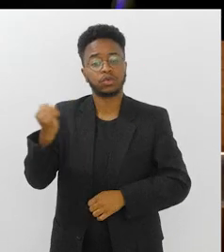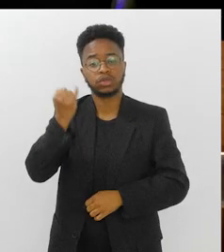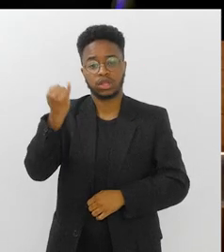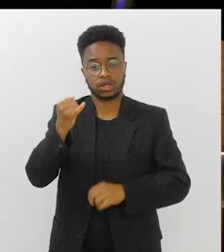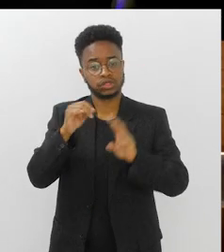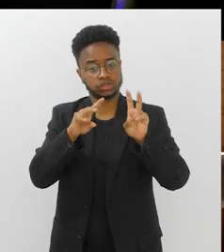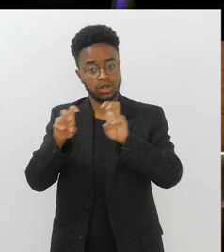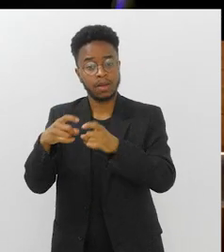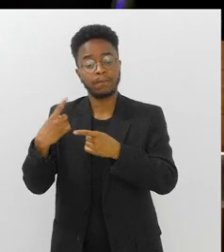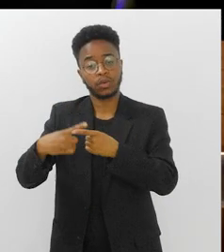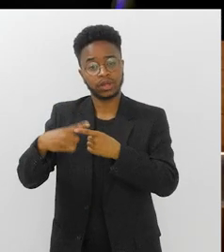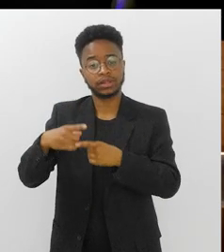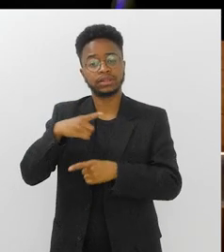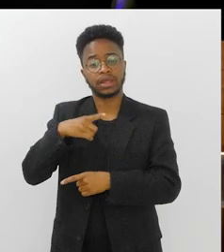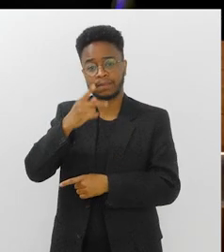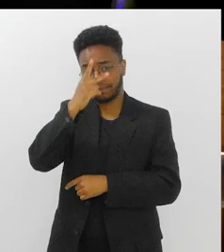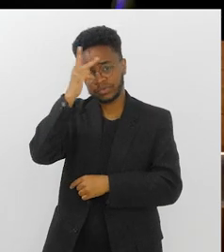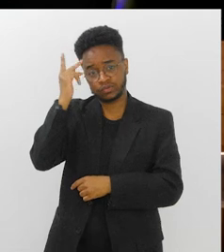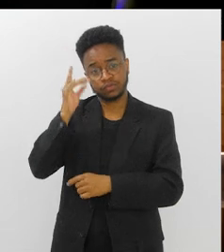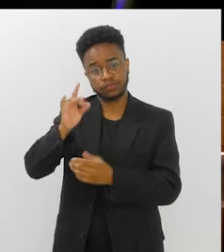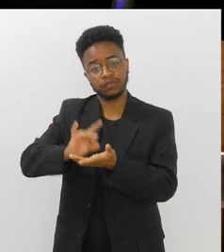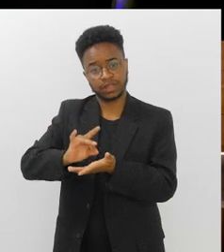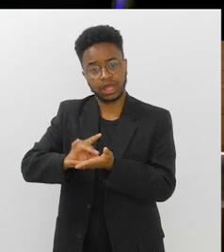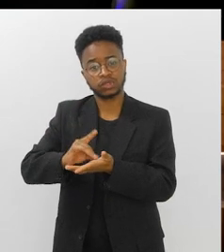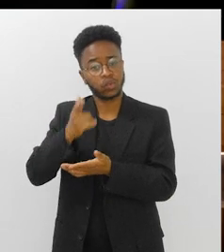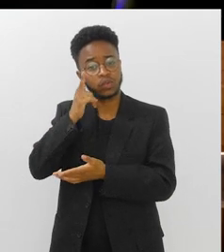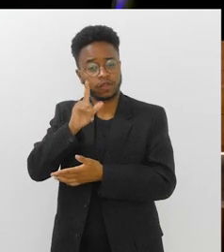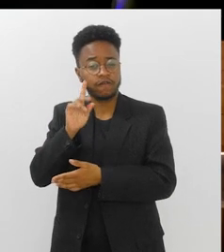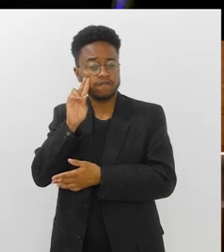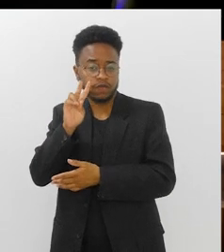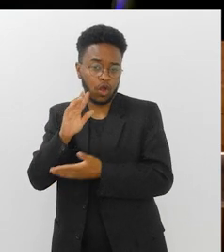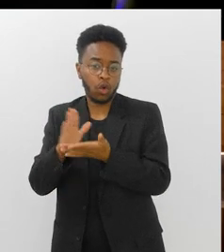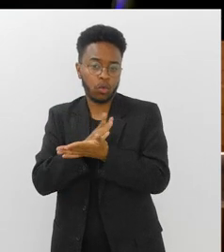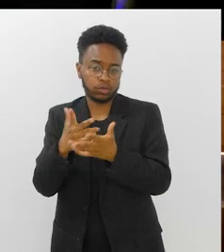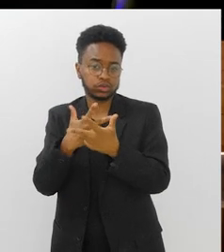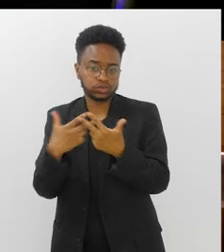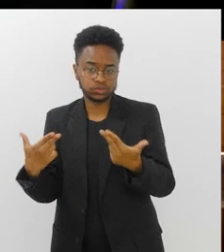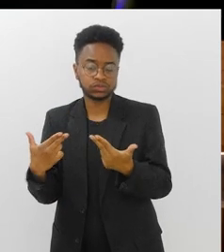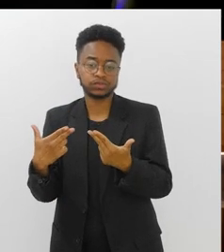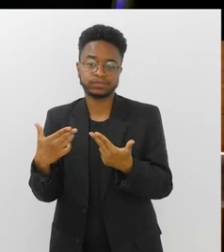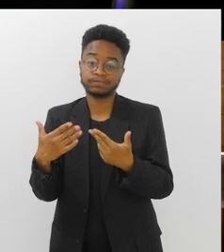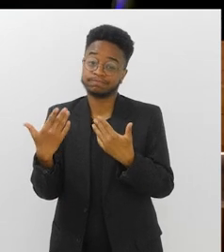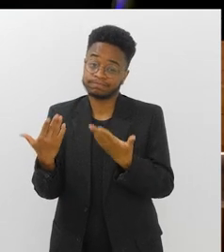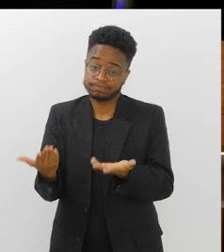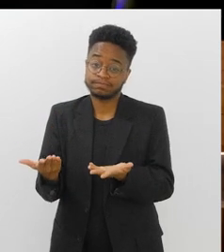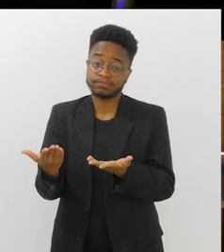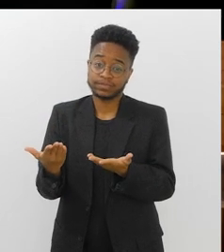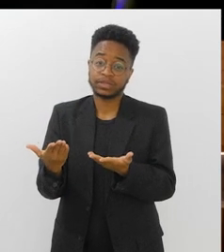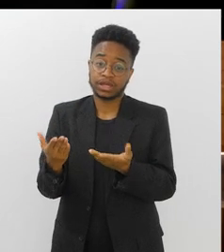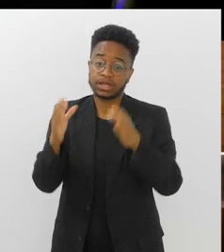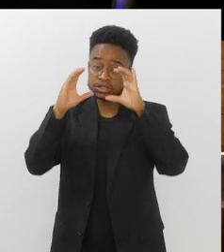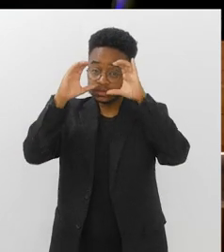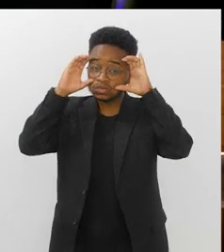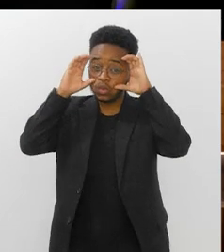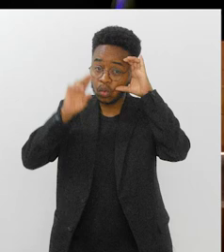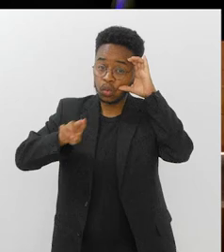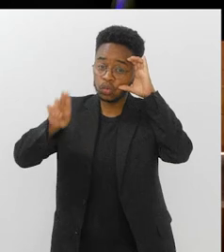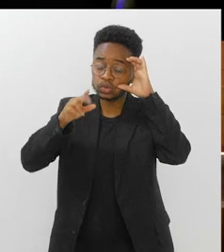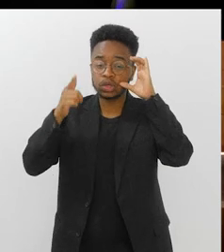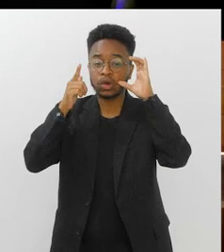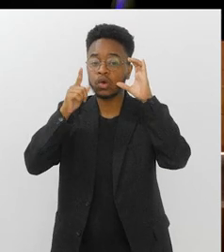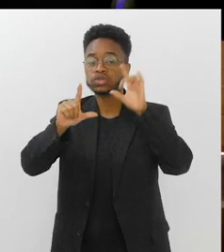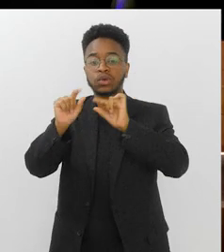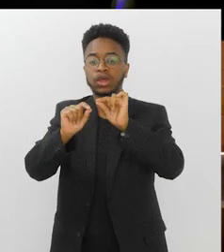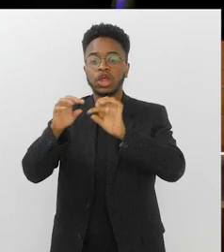ainda porque você tem pessoas que tem realmente um resíduo visual muito grande e e essa profissão ocular acaba